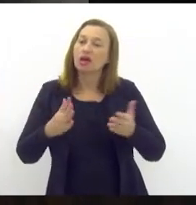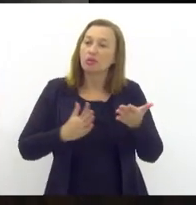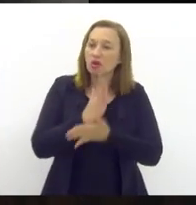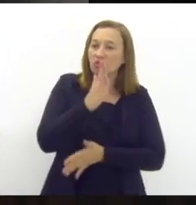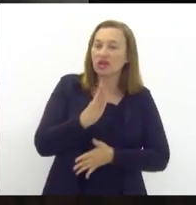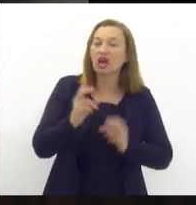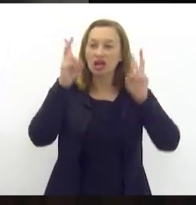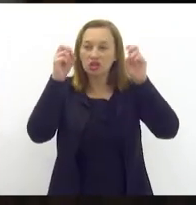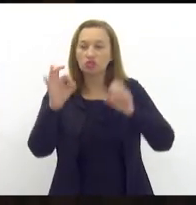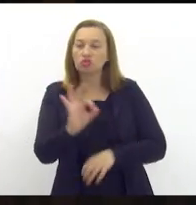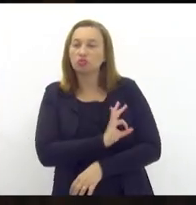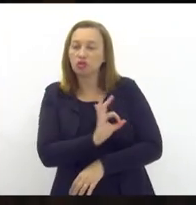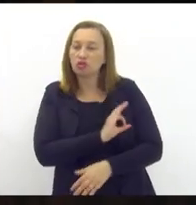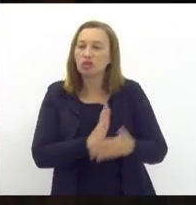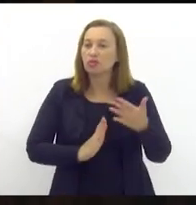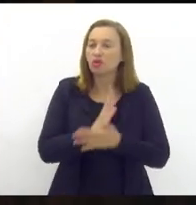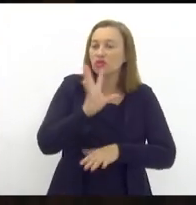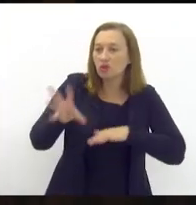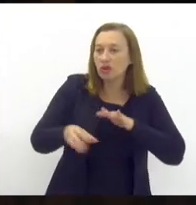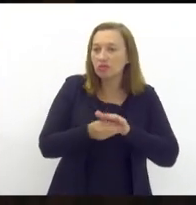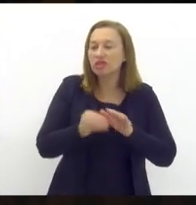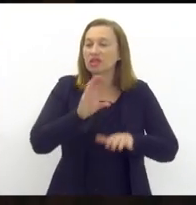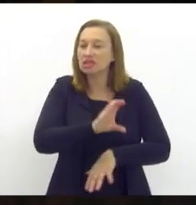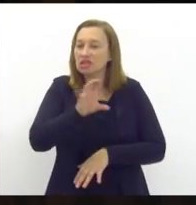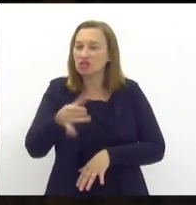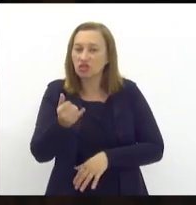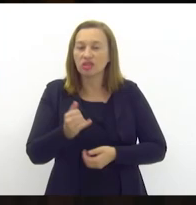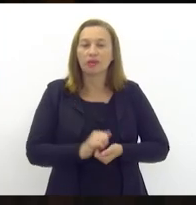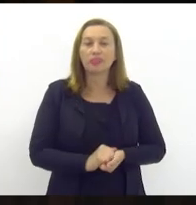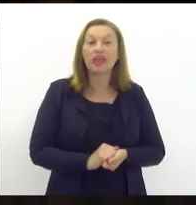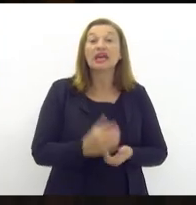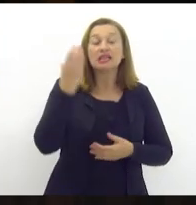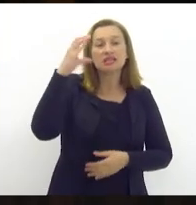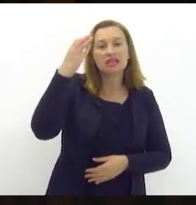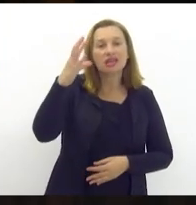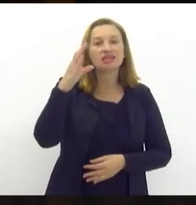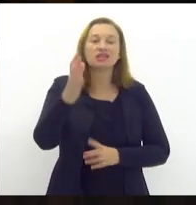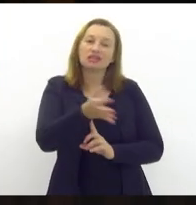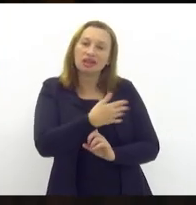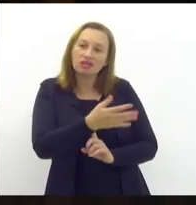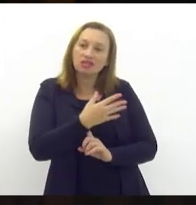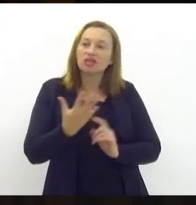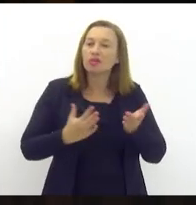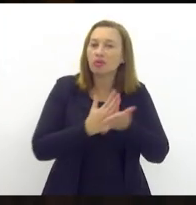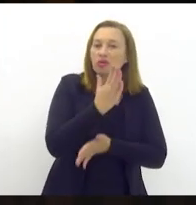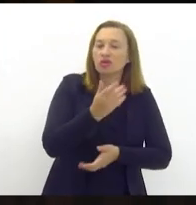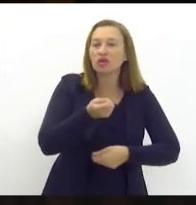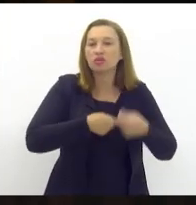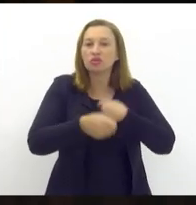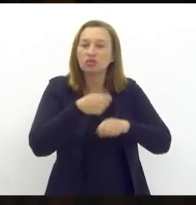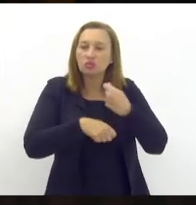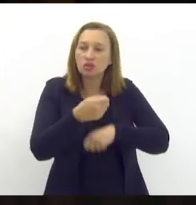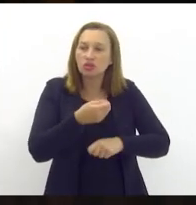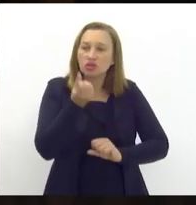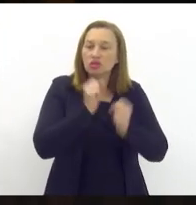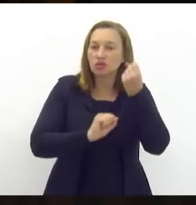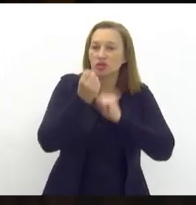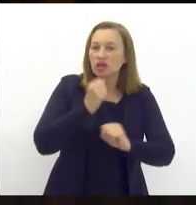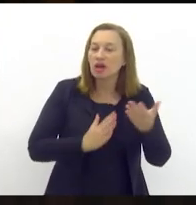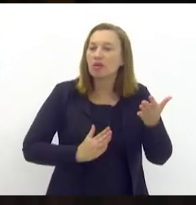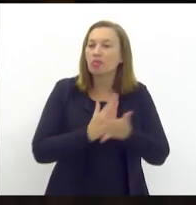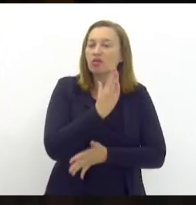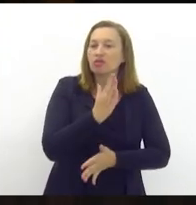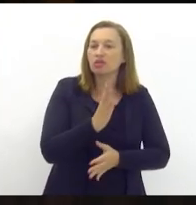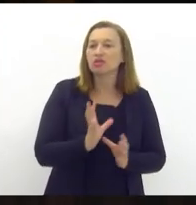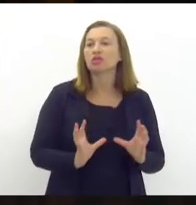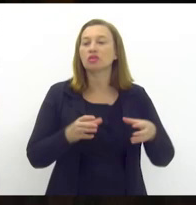Polícia favorável com a emenda da CCJ, de Ciência e Tecnologia favorável, de Economia, Indústria e Comércio favorável com a emenda da